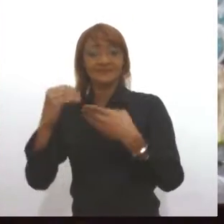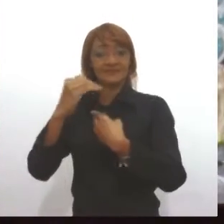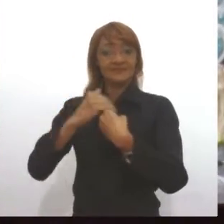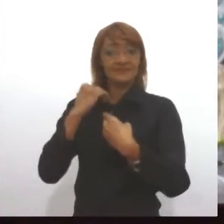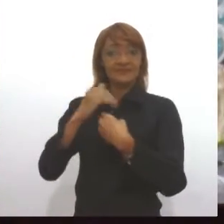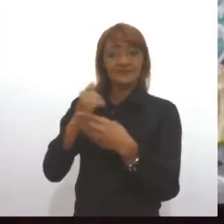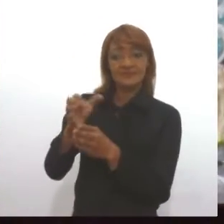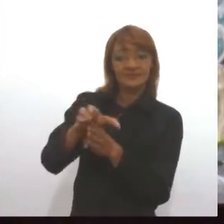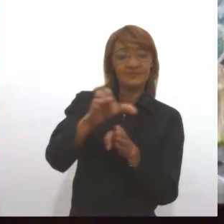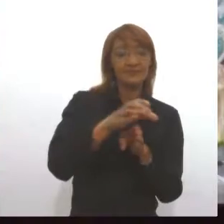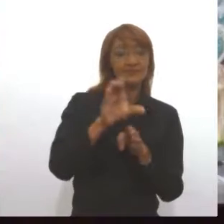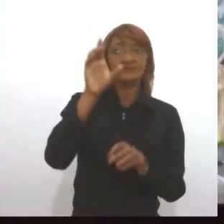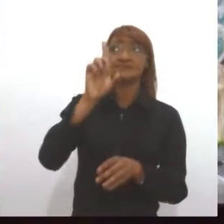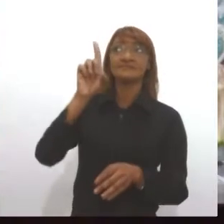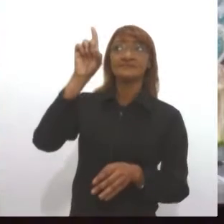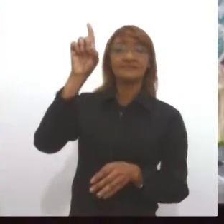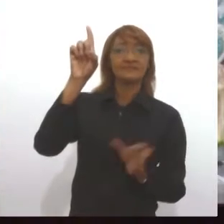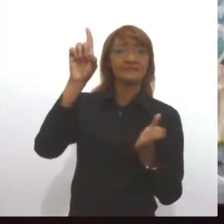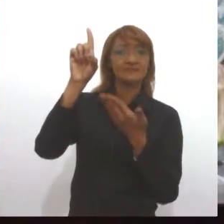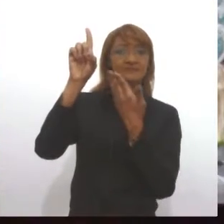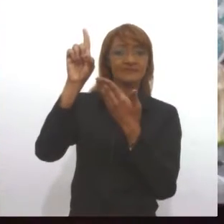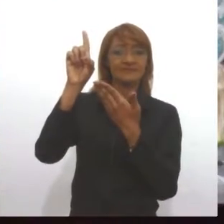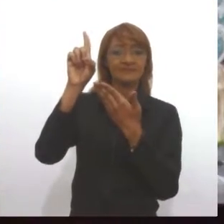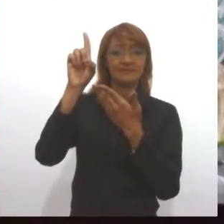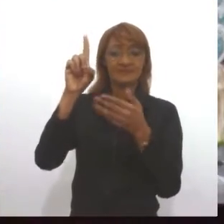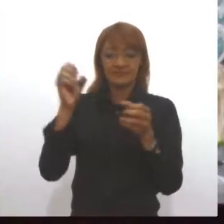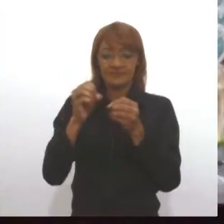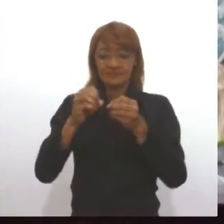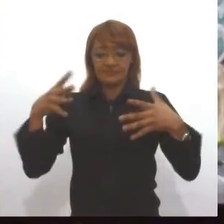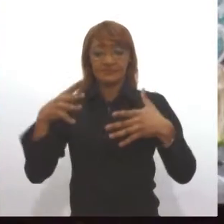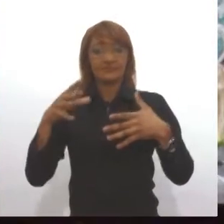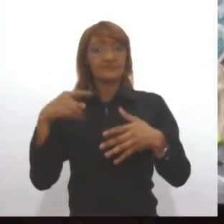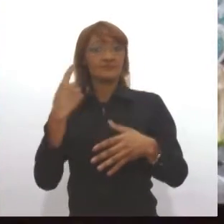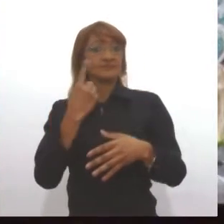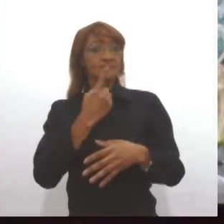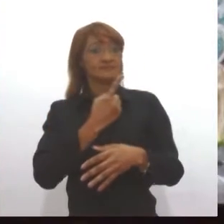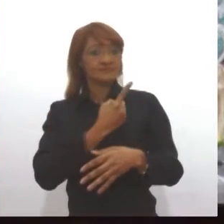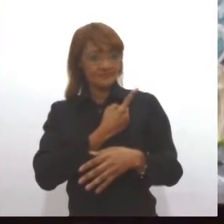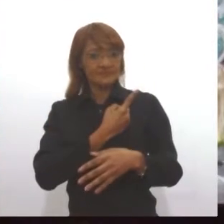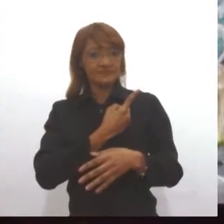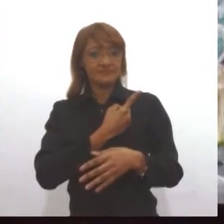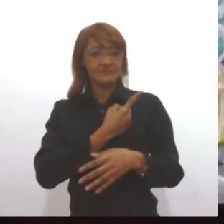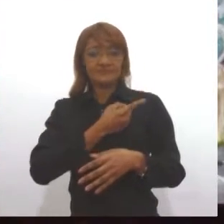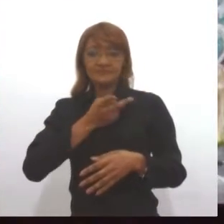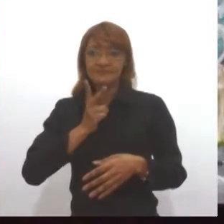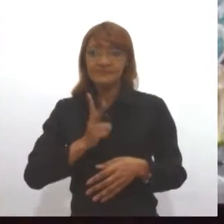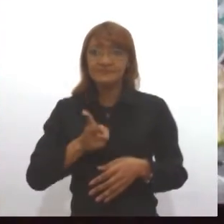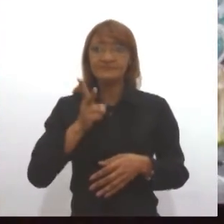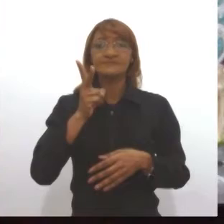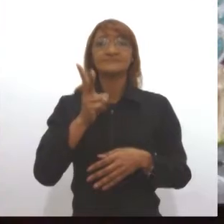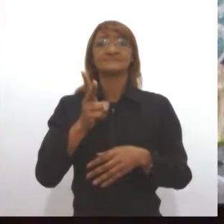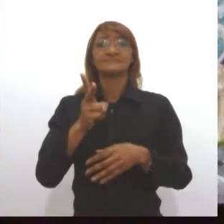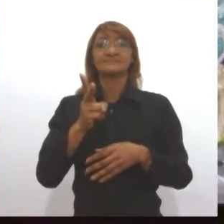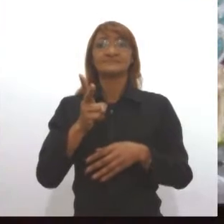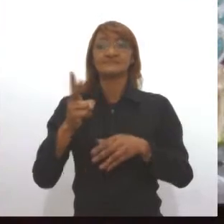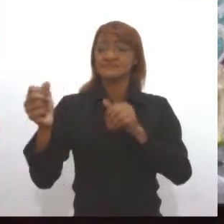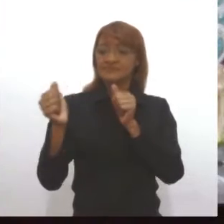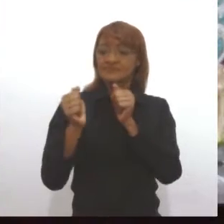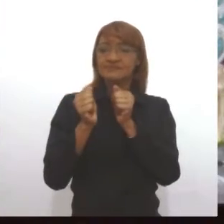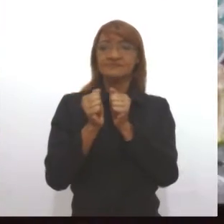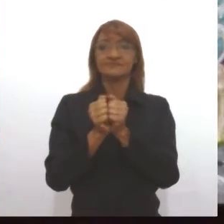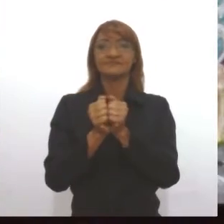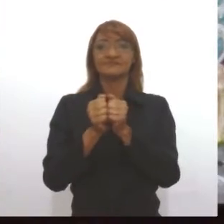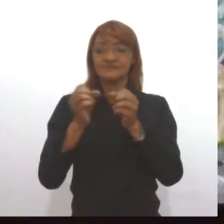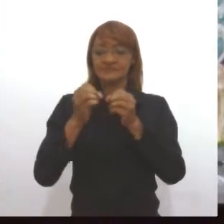ver que Deus nos criou para sermos colaborador dele na criação. E como